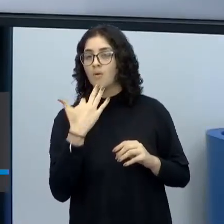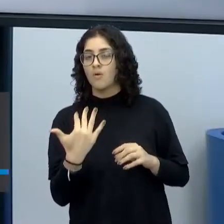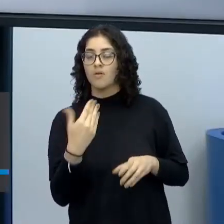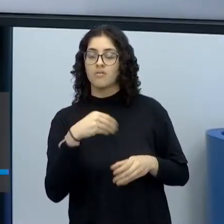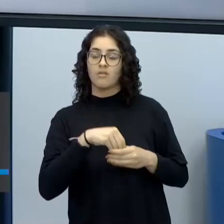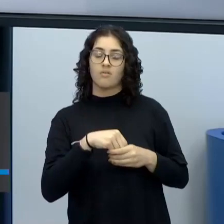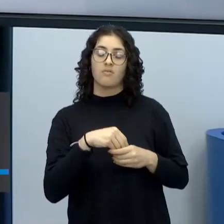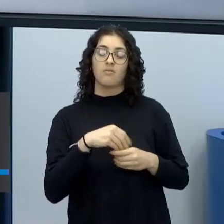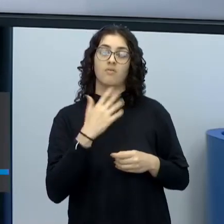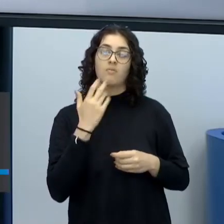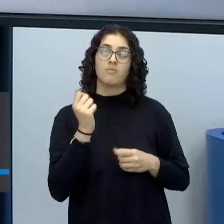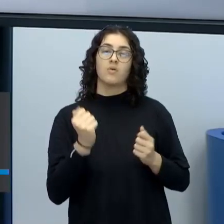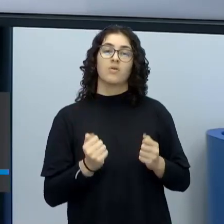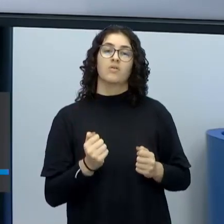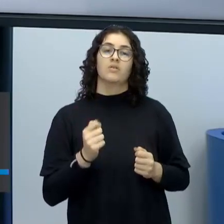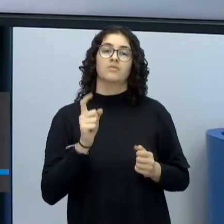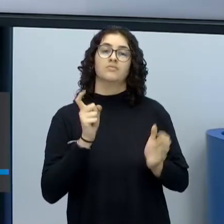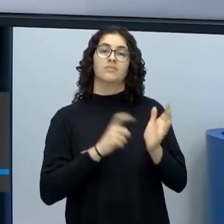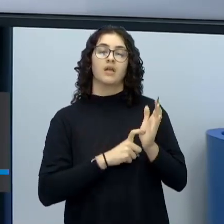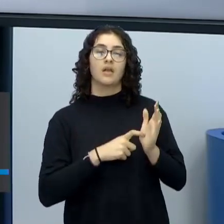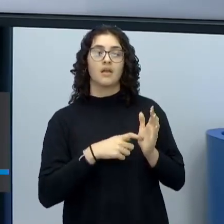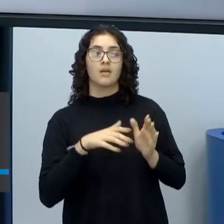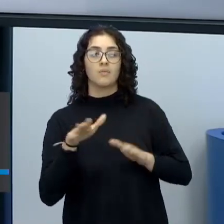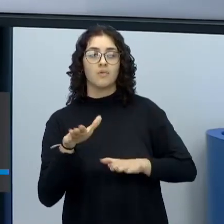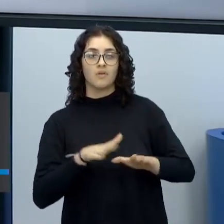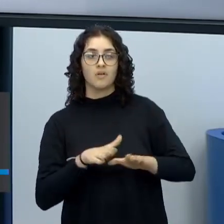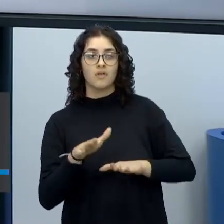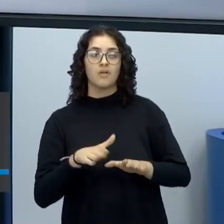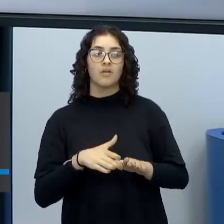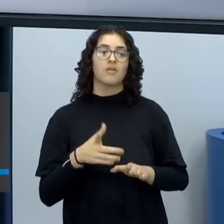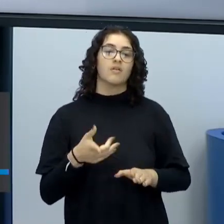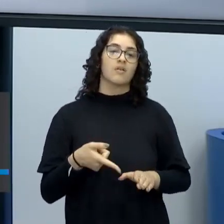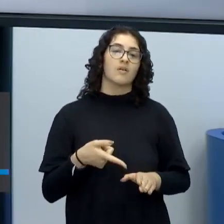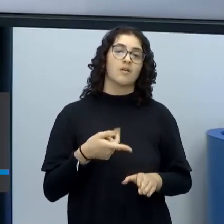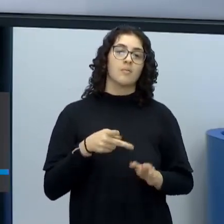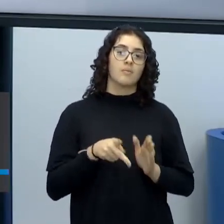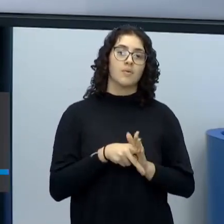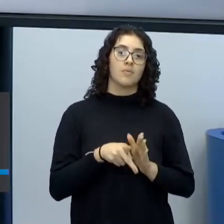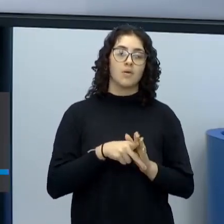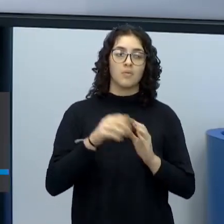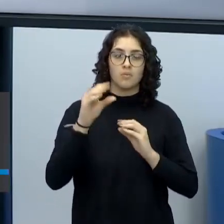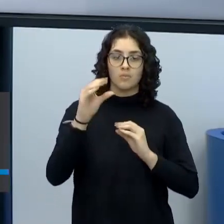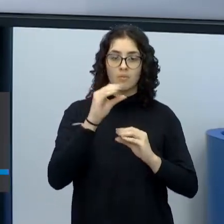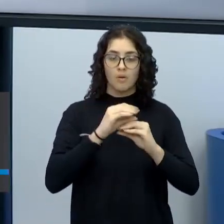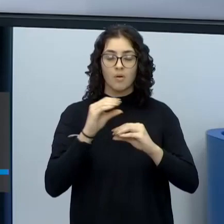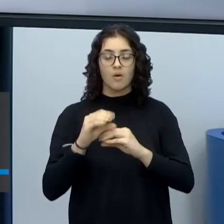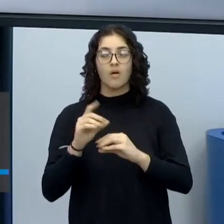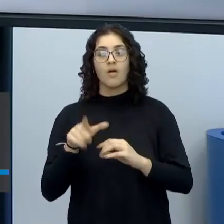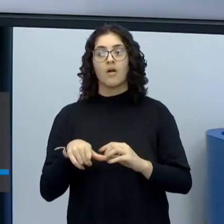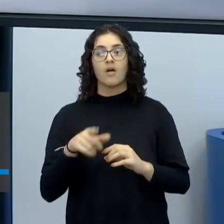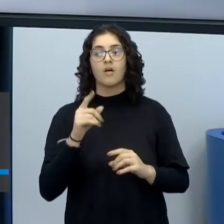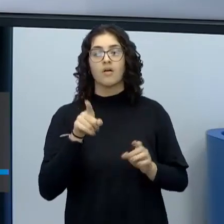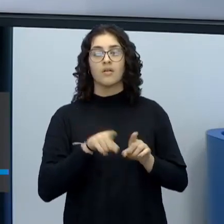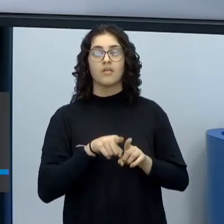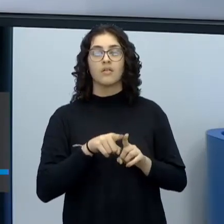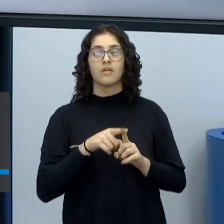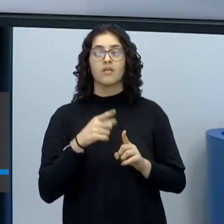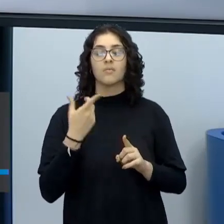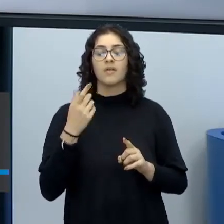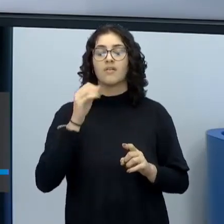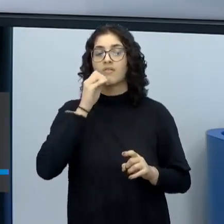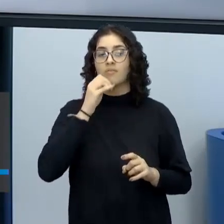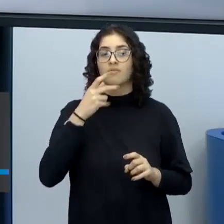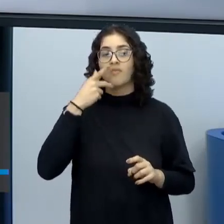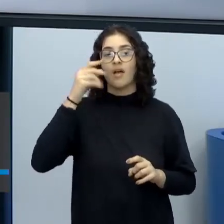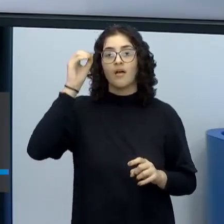de cada cor você tem o seu comando. Então é movimento, vai ter, né, blocos de comando de movimento. A aparência tem a ver com o quê? Com falinha em balãozinho,